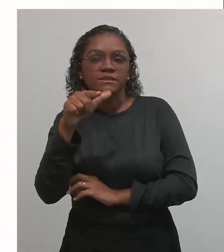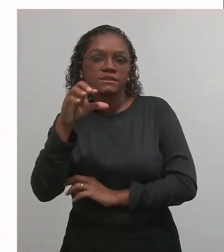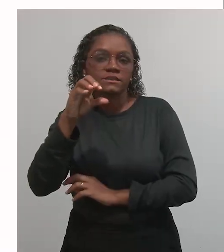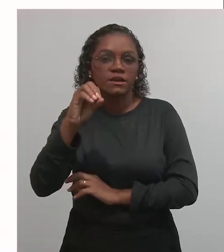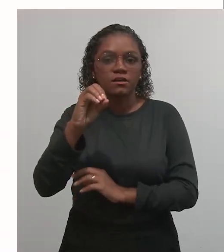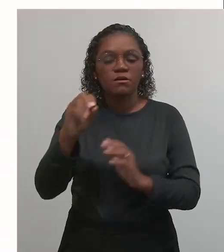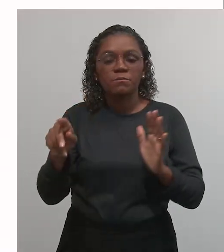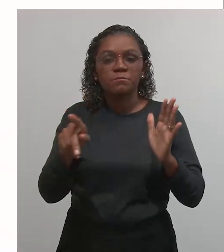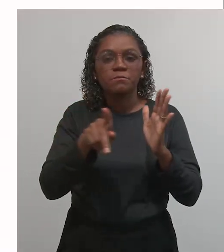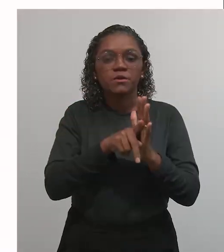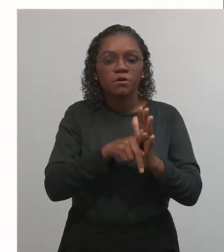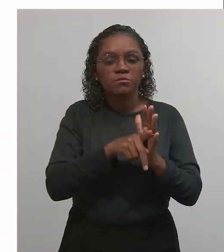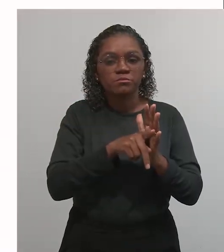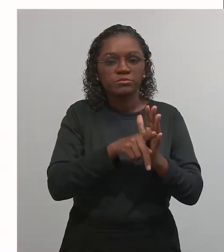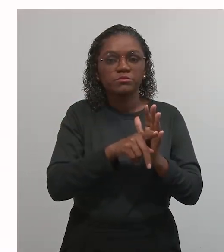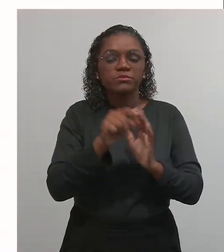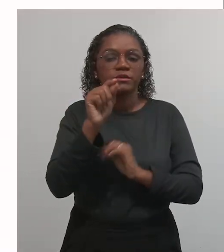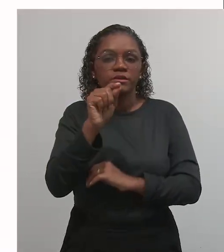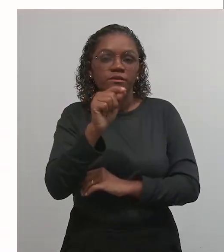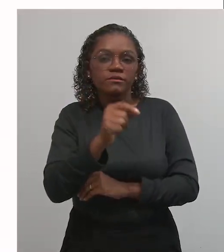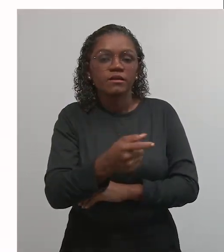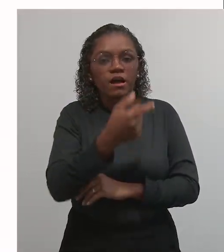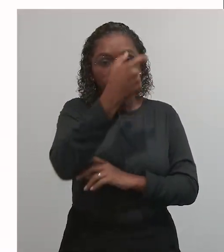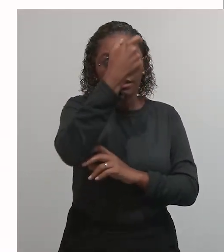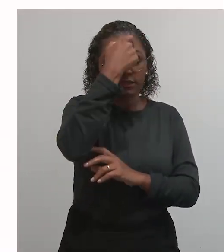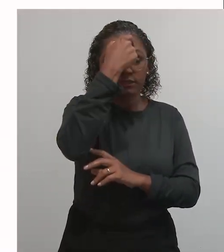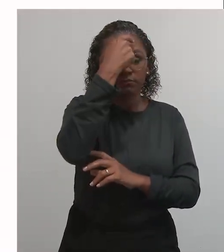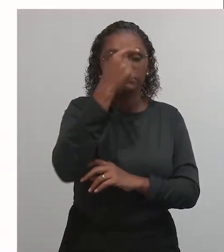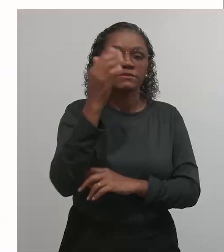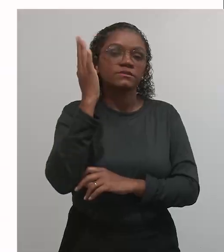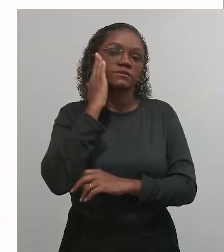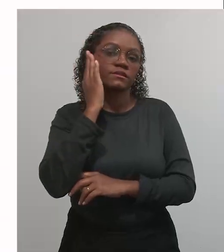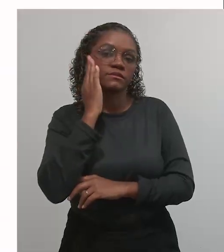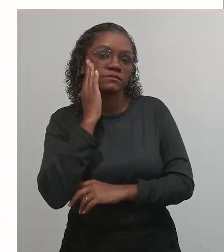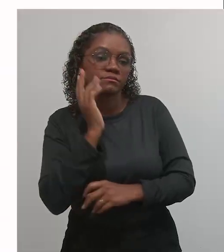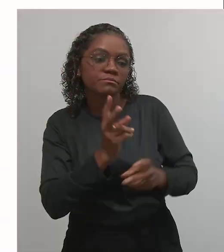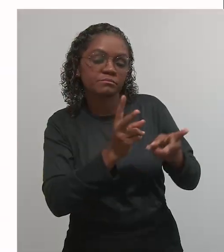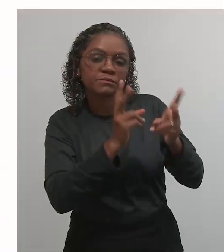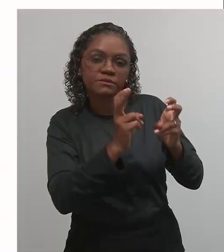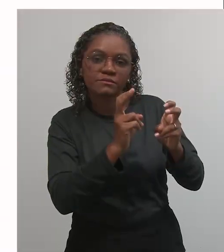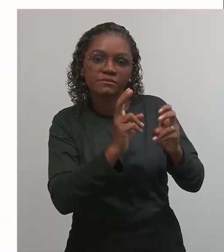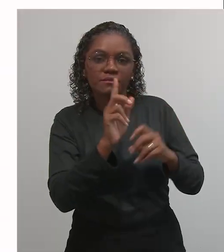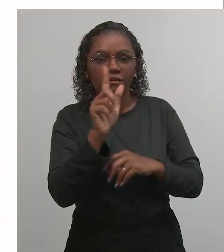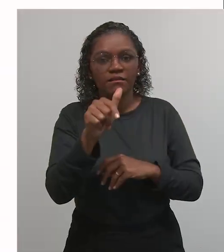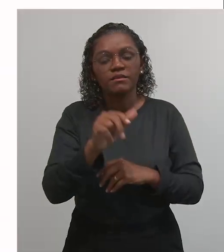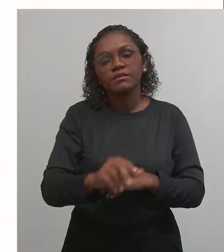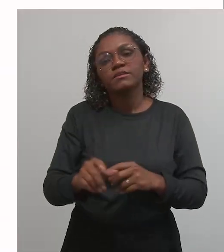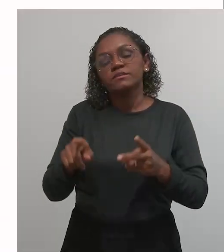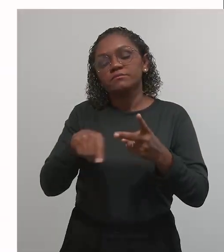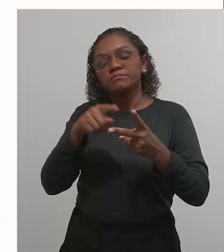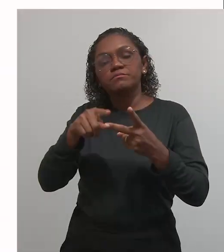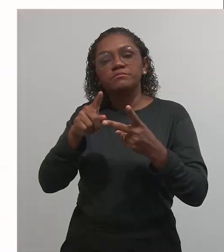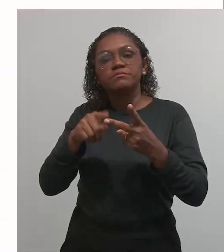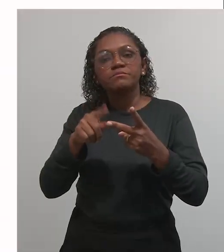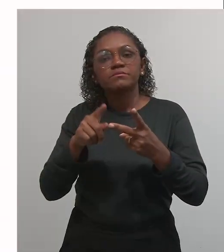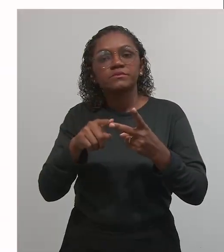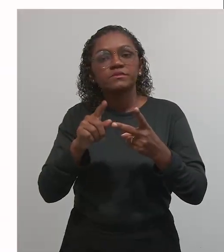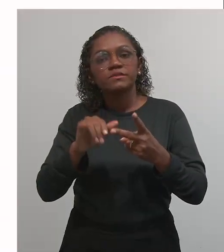no aspecto da racionalização, da razão, né, o conhecimento dedutivo, e o